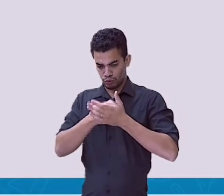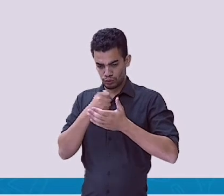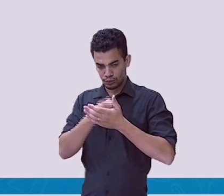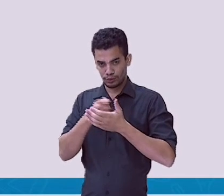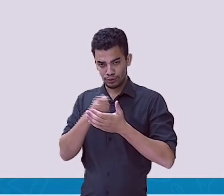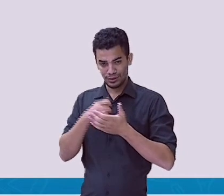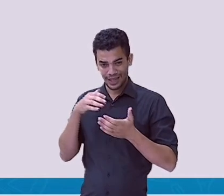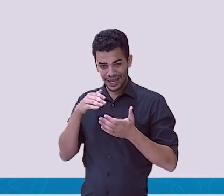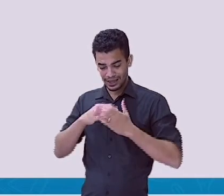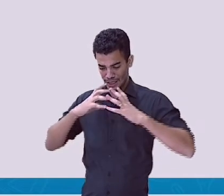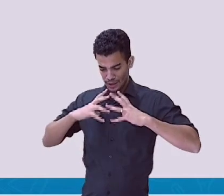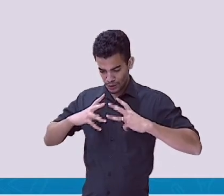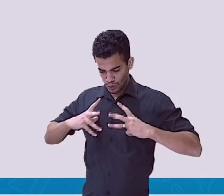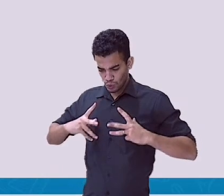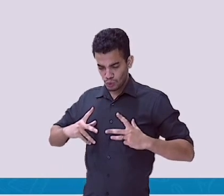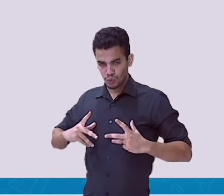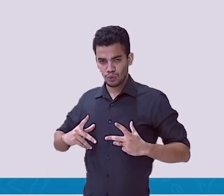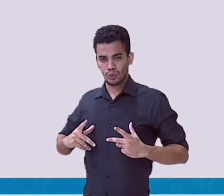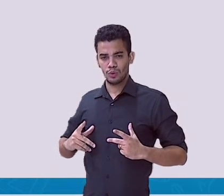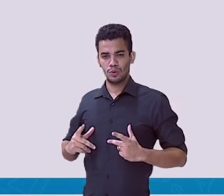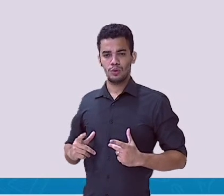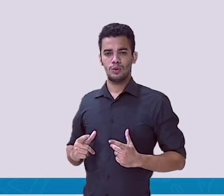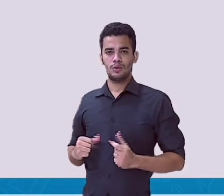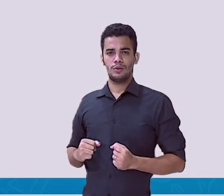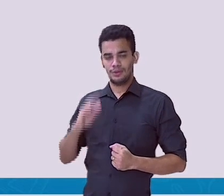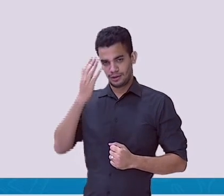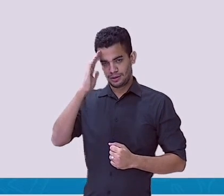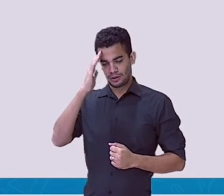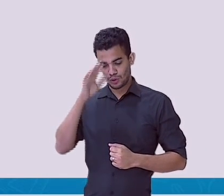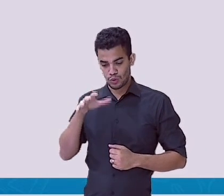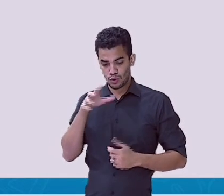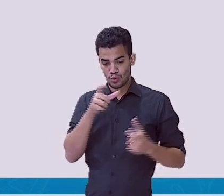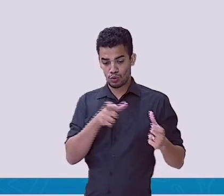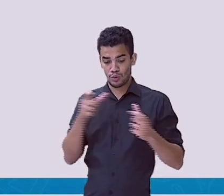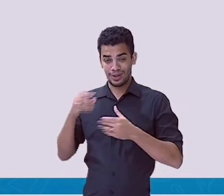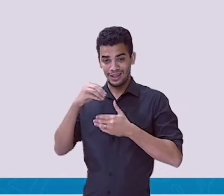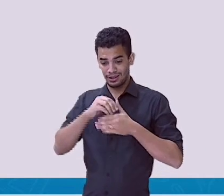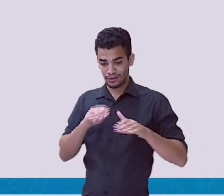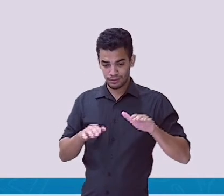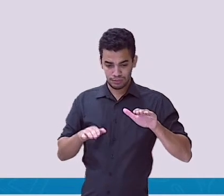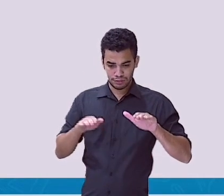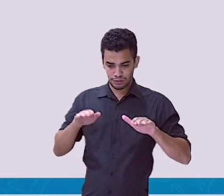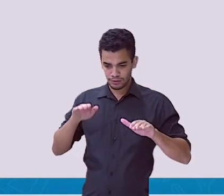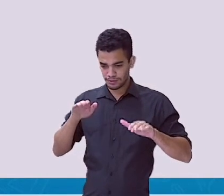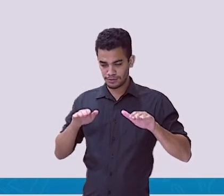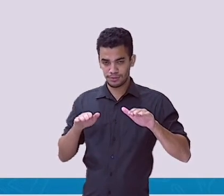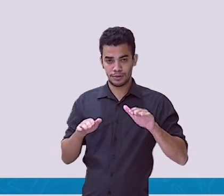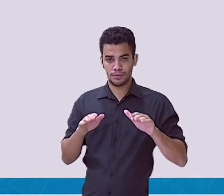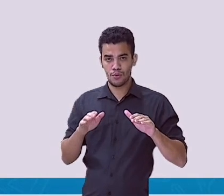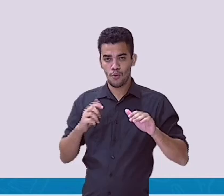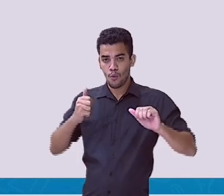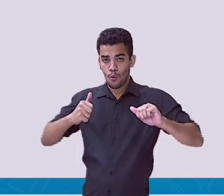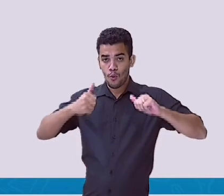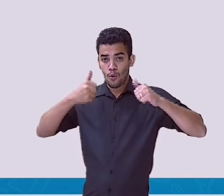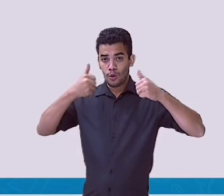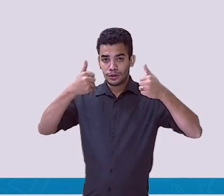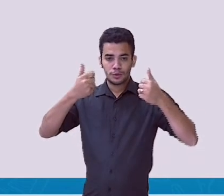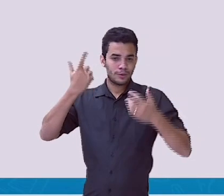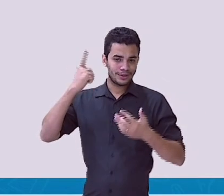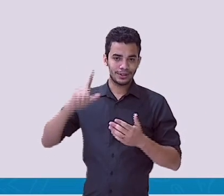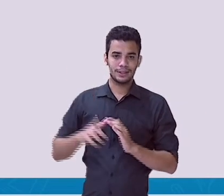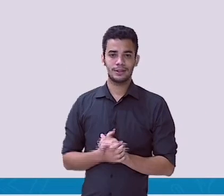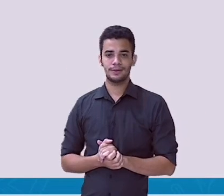né, fazer com que haja um equilíbrio do ambiente onde elas estão. Bom, eu lembrei, tá,